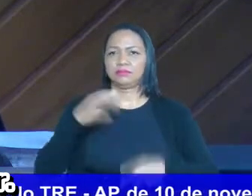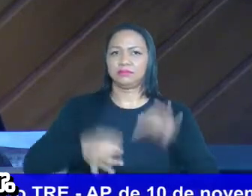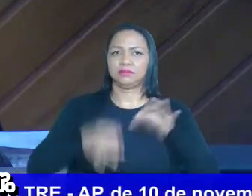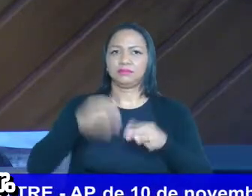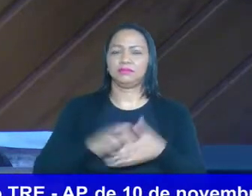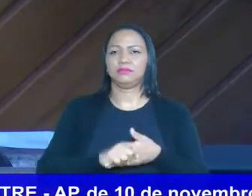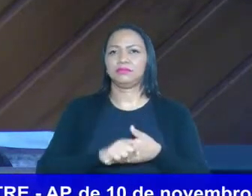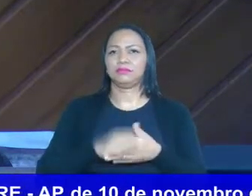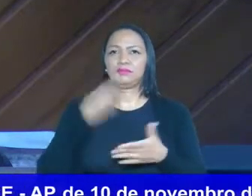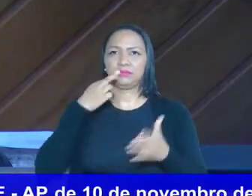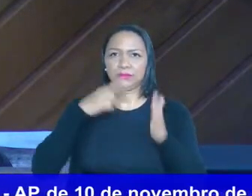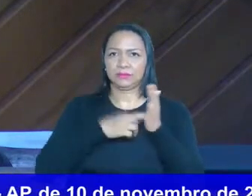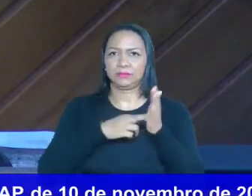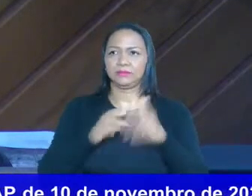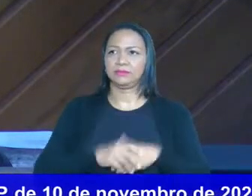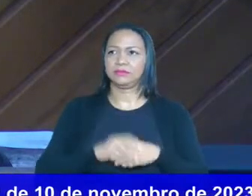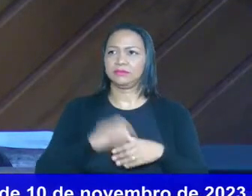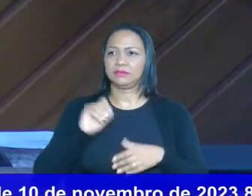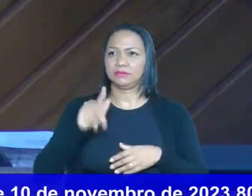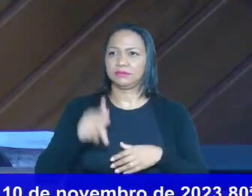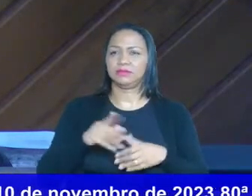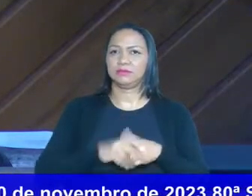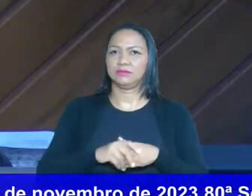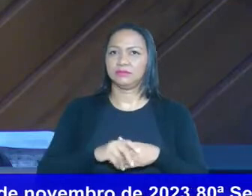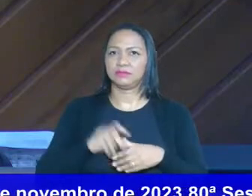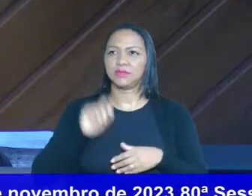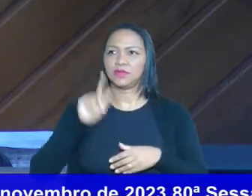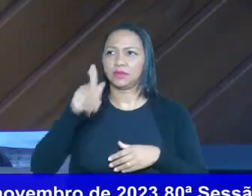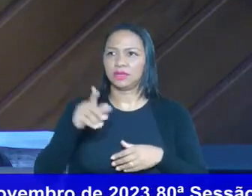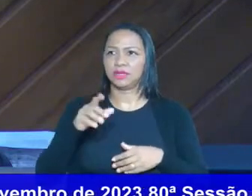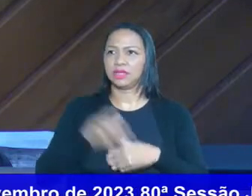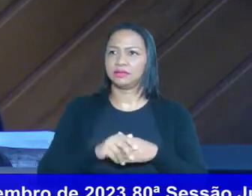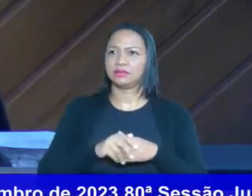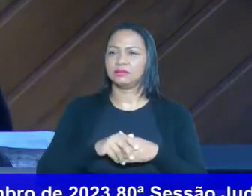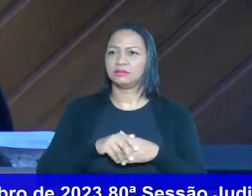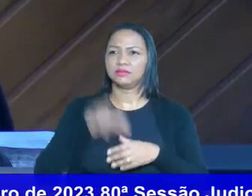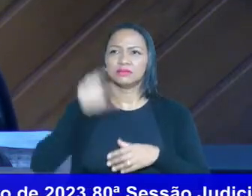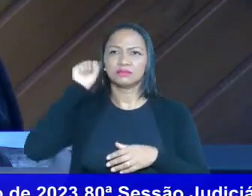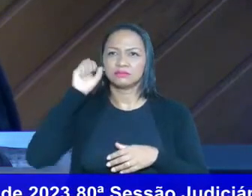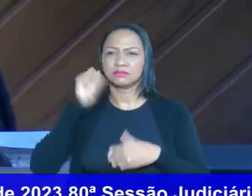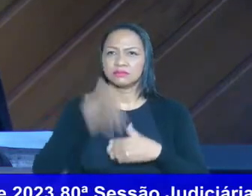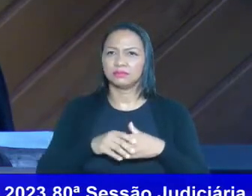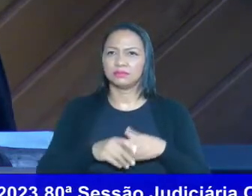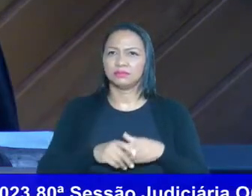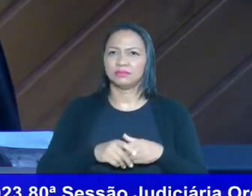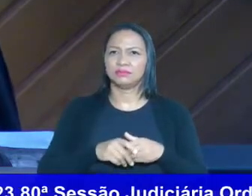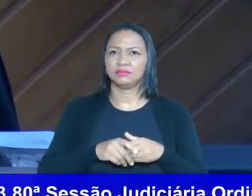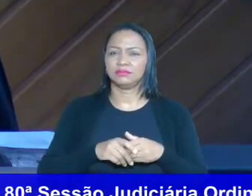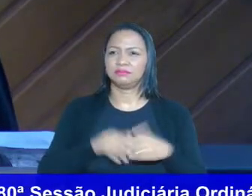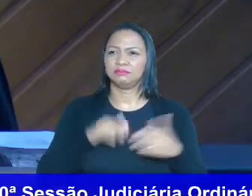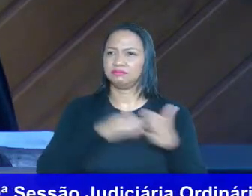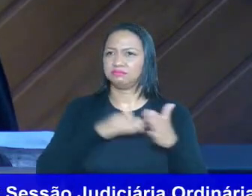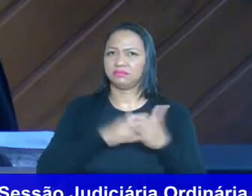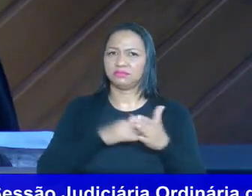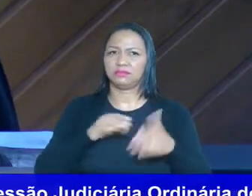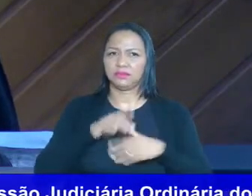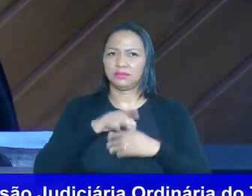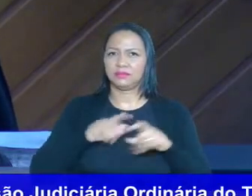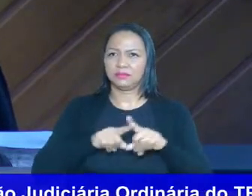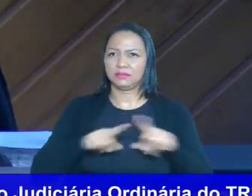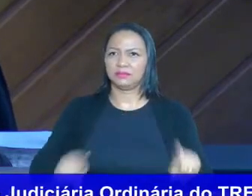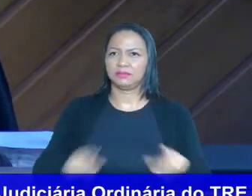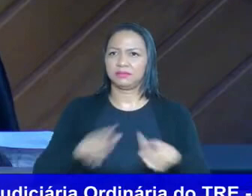juiz relator. Tudo ok aí com o som, com a gravação? Interrompeu, teve uma hora aí. Mas